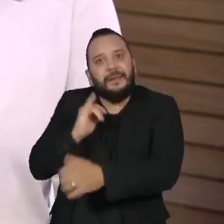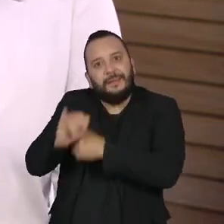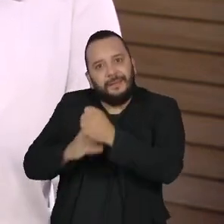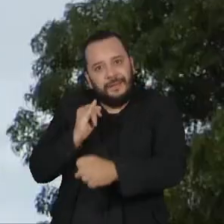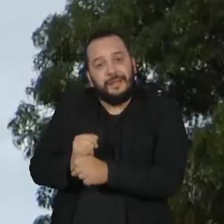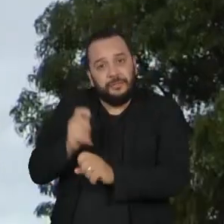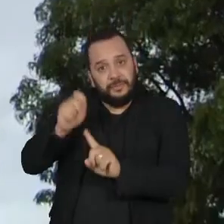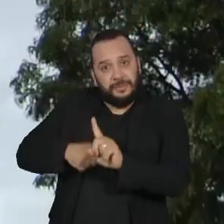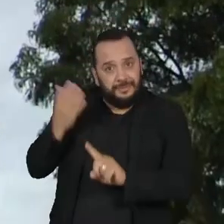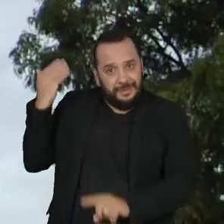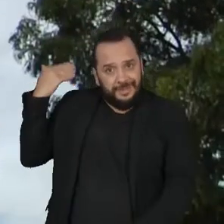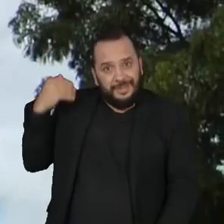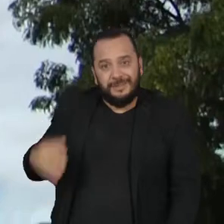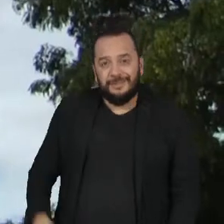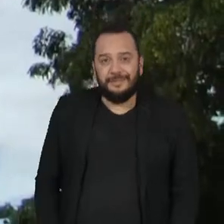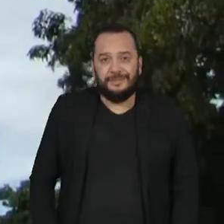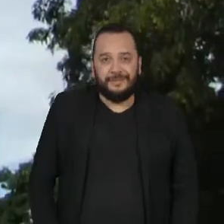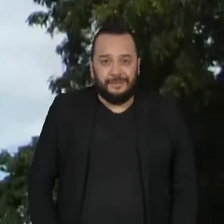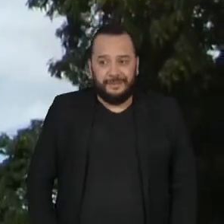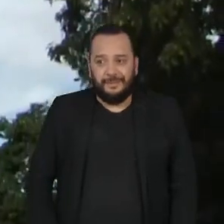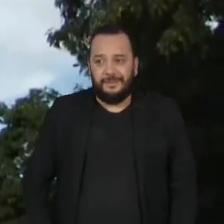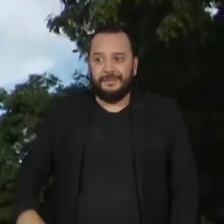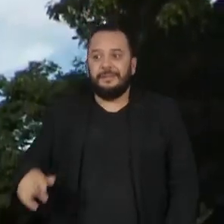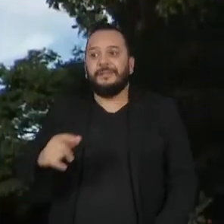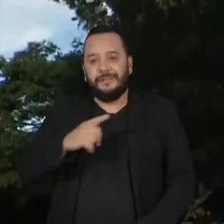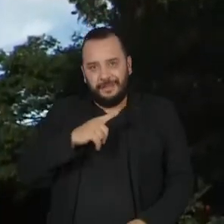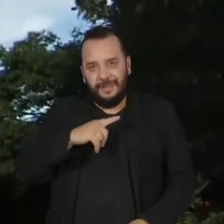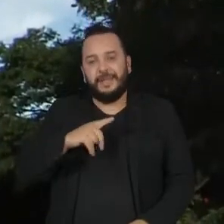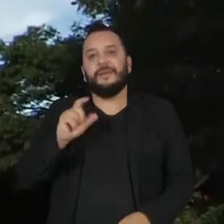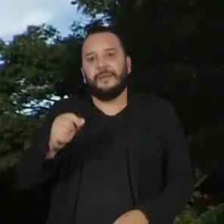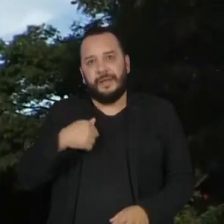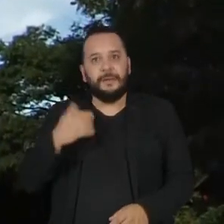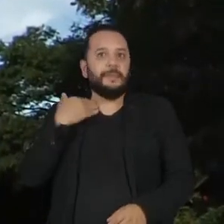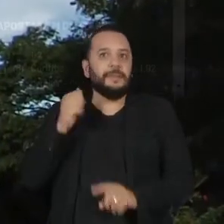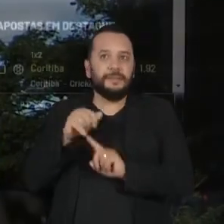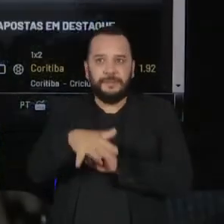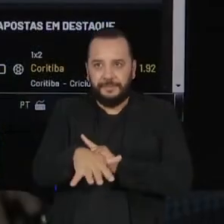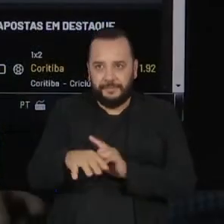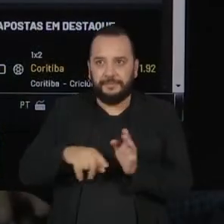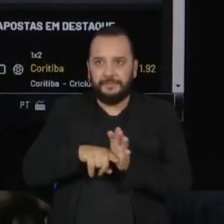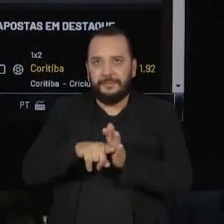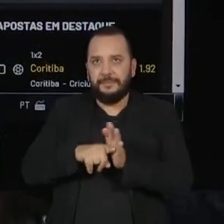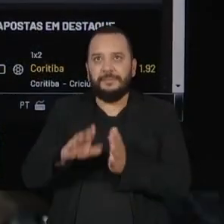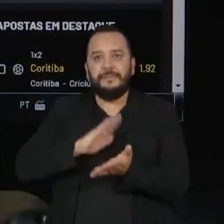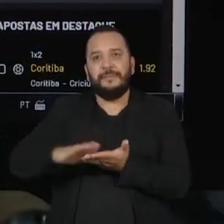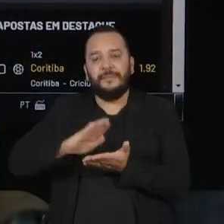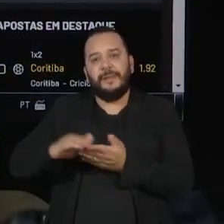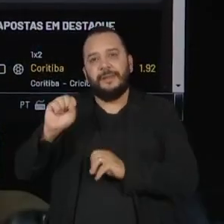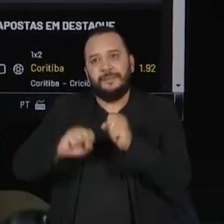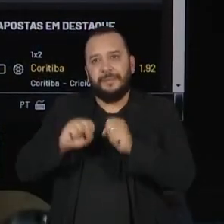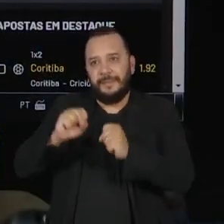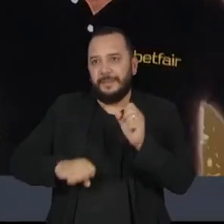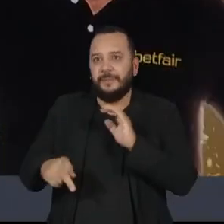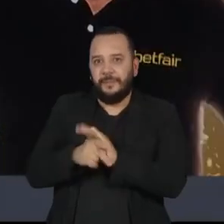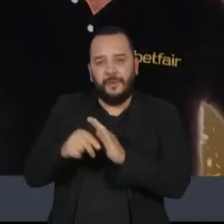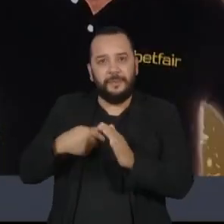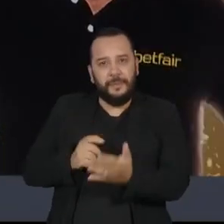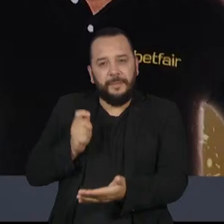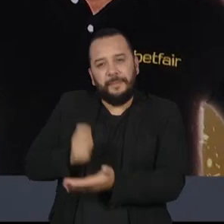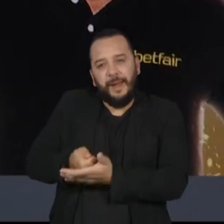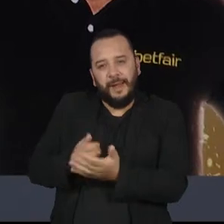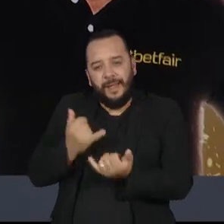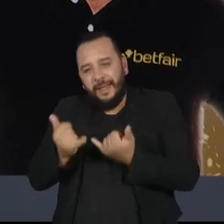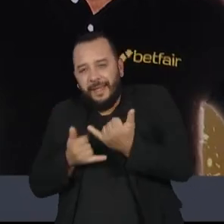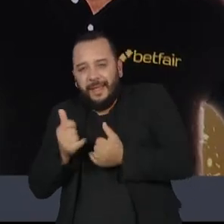passado. Os dados são do Banco Central e se referem aos gastos com empresas de apostas eletrônicas que